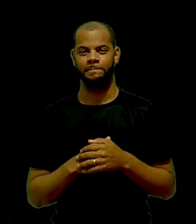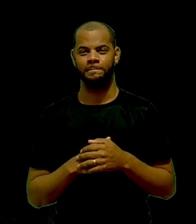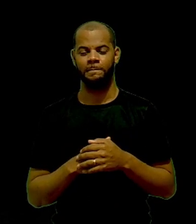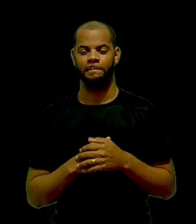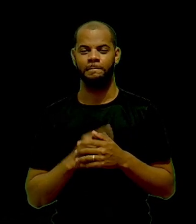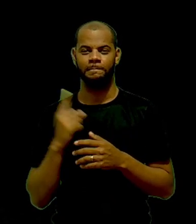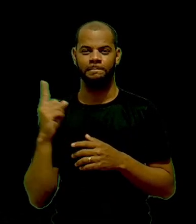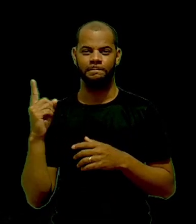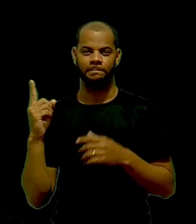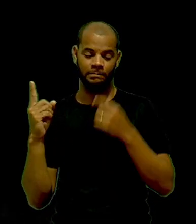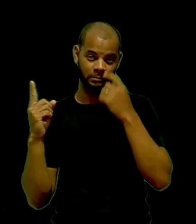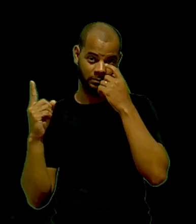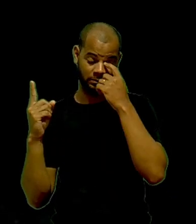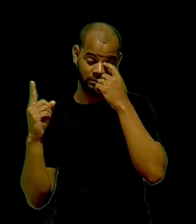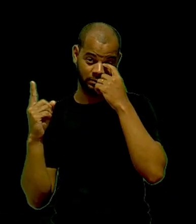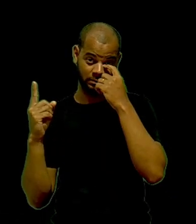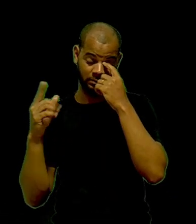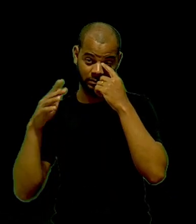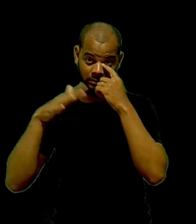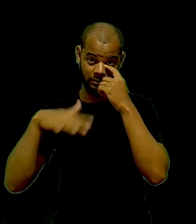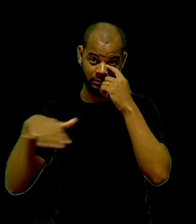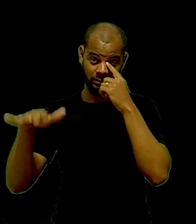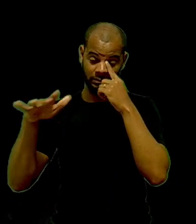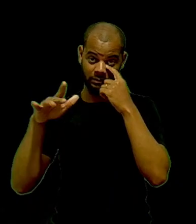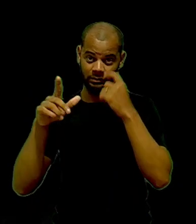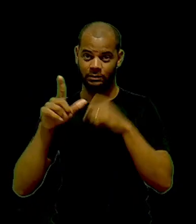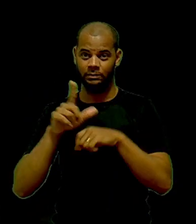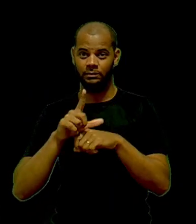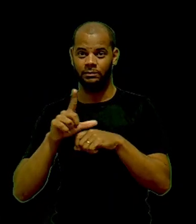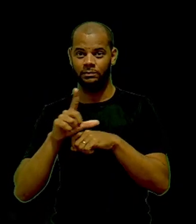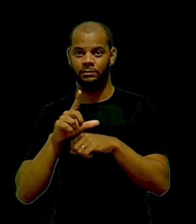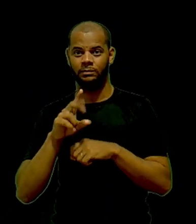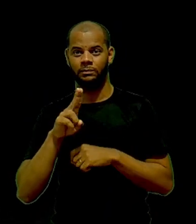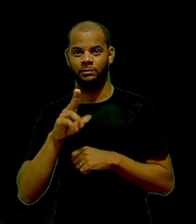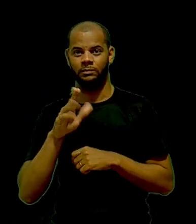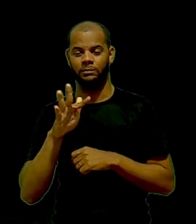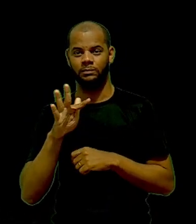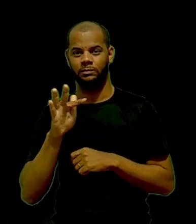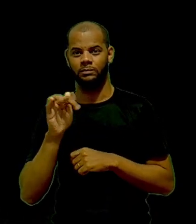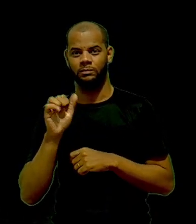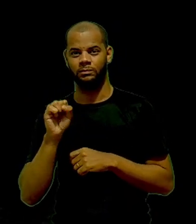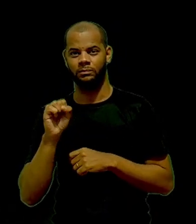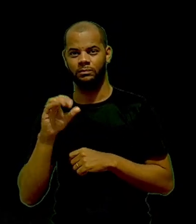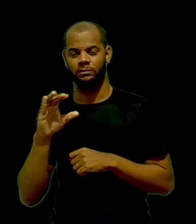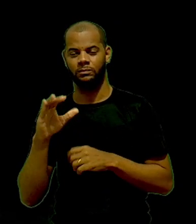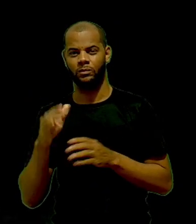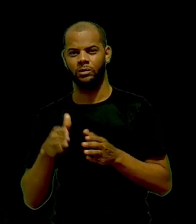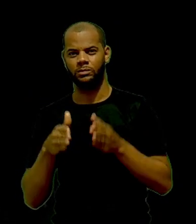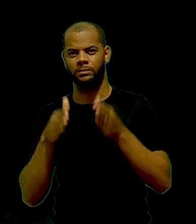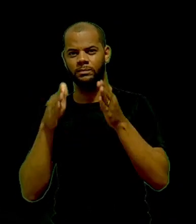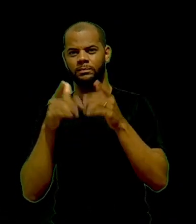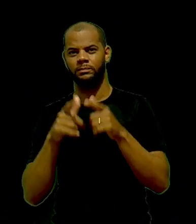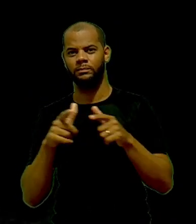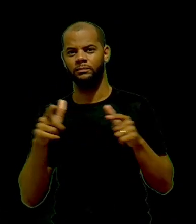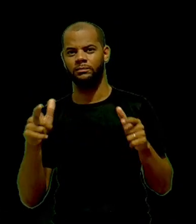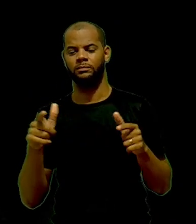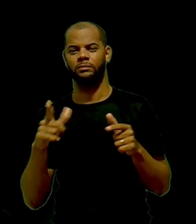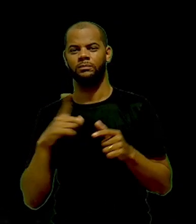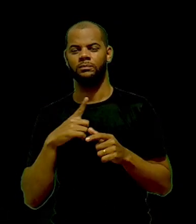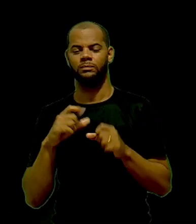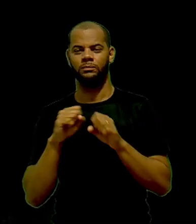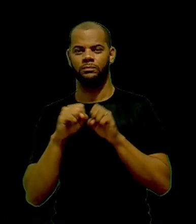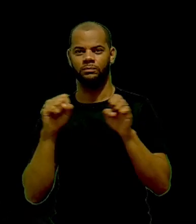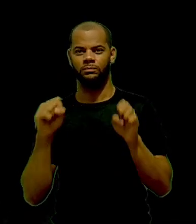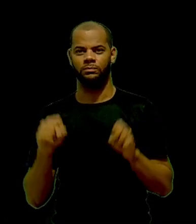E aqui nós temos uma vista superior do laboratório fotovoltaica UFSC. Nesse prédio prédio maior aqui nós temos sistemas